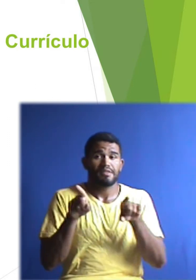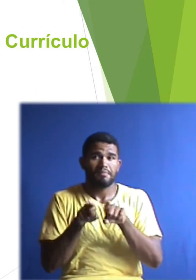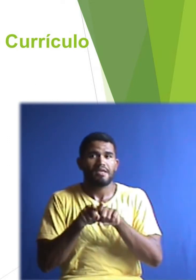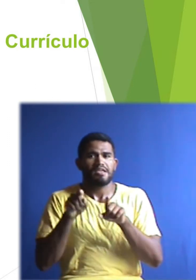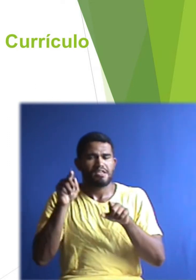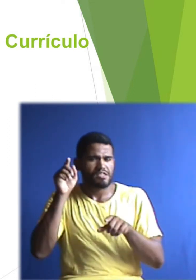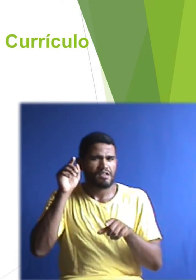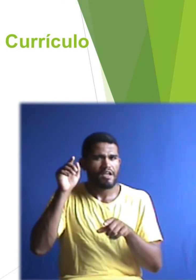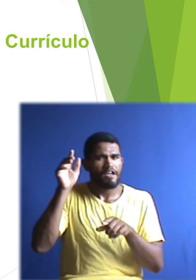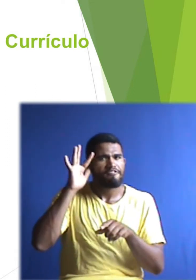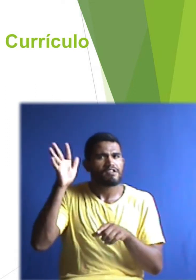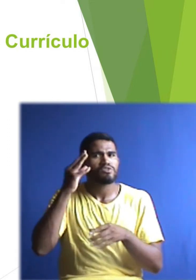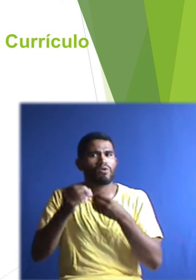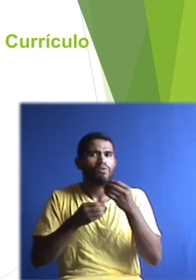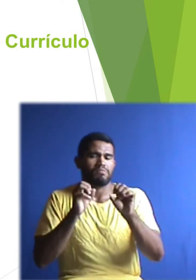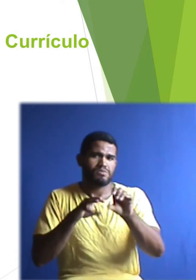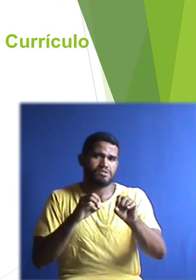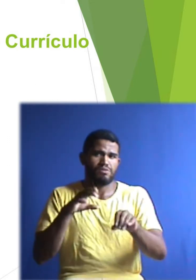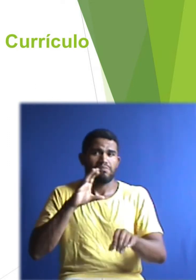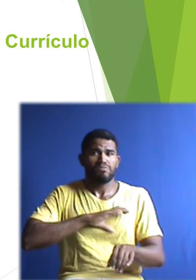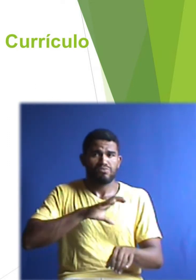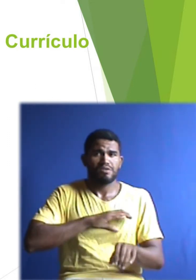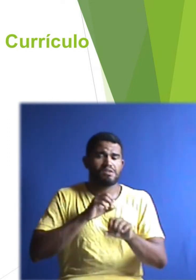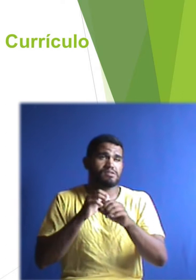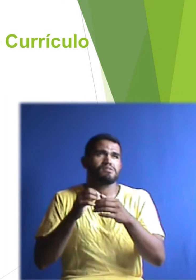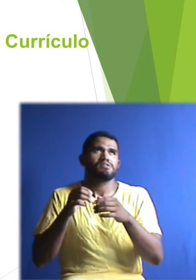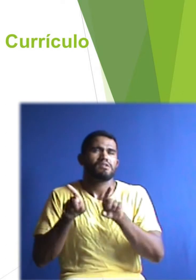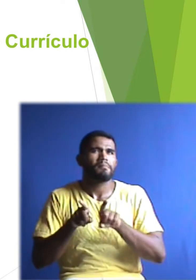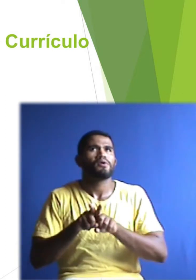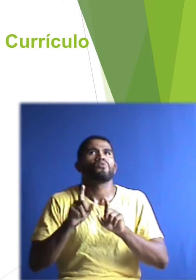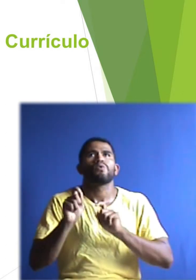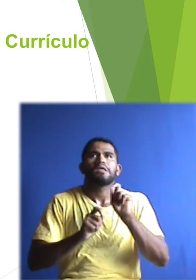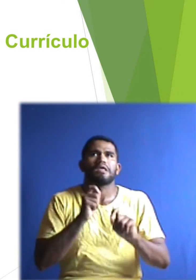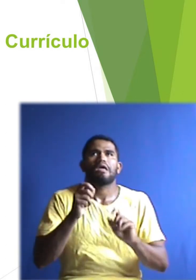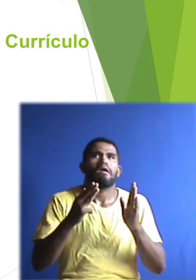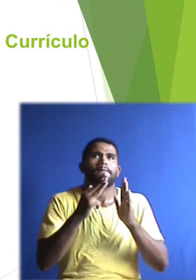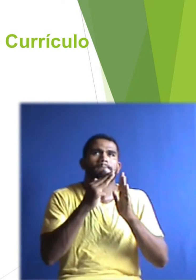portuguesa. Vimos o que é método, metodologia,